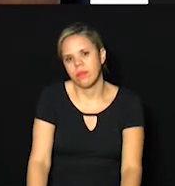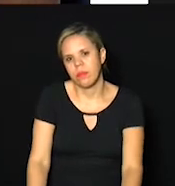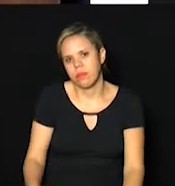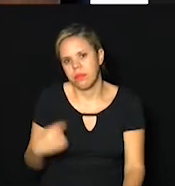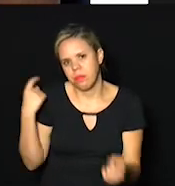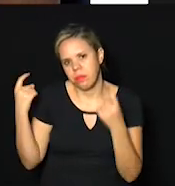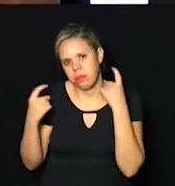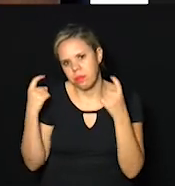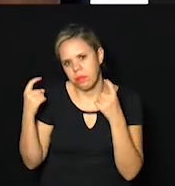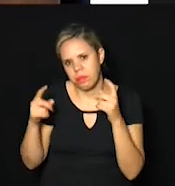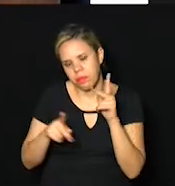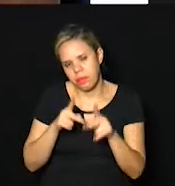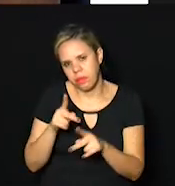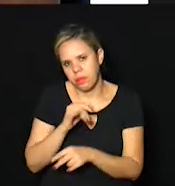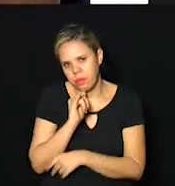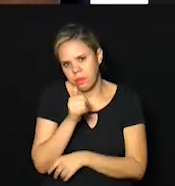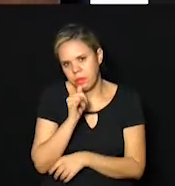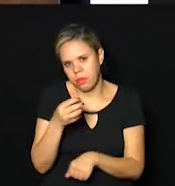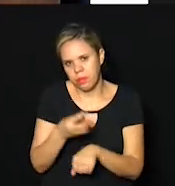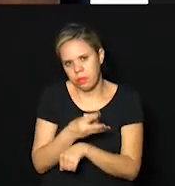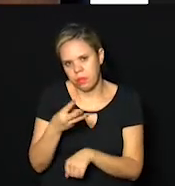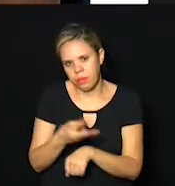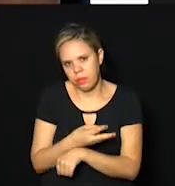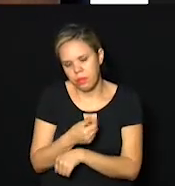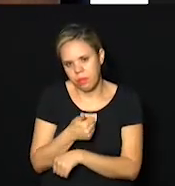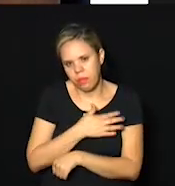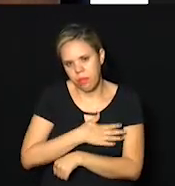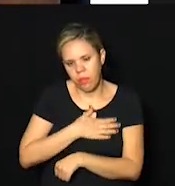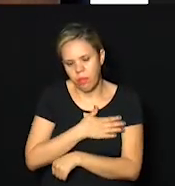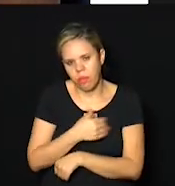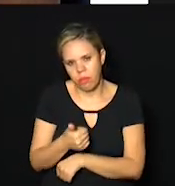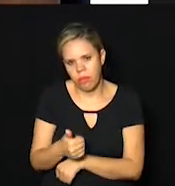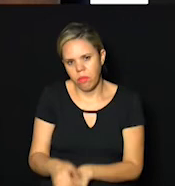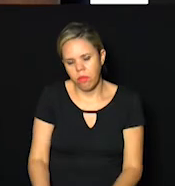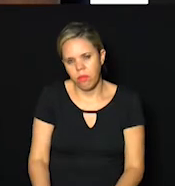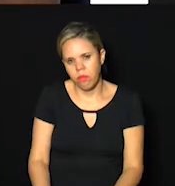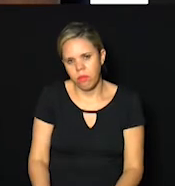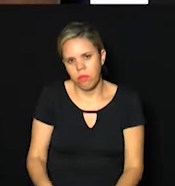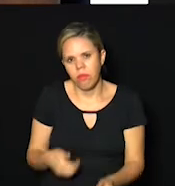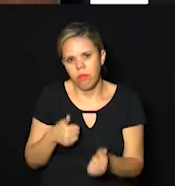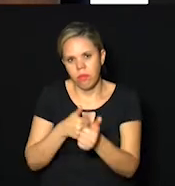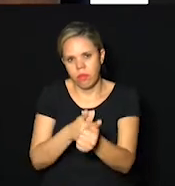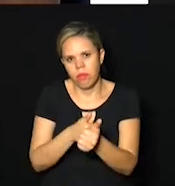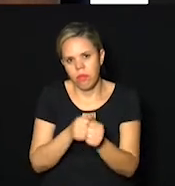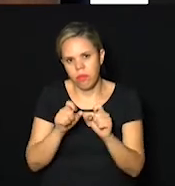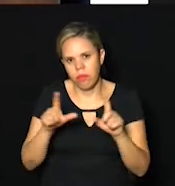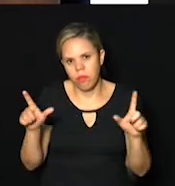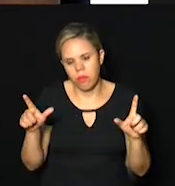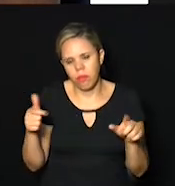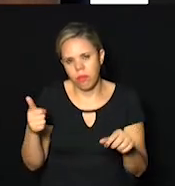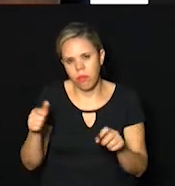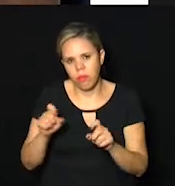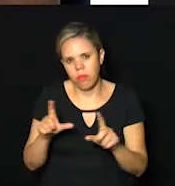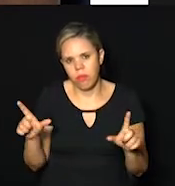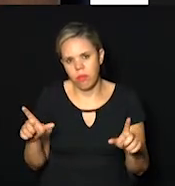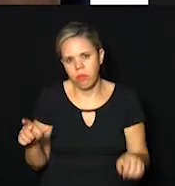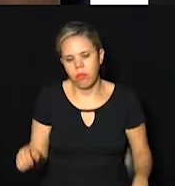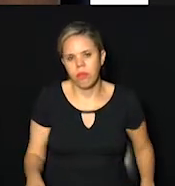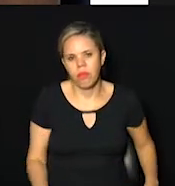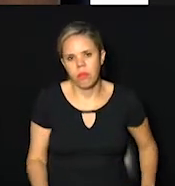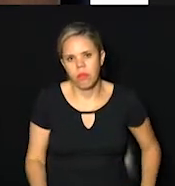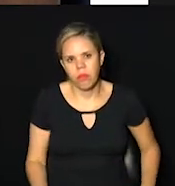preocupado. Se alguém puder me avisar no WhatsApp, eu gostaria. Porque eu estou acompanhando aqui na telinha e está aparecendo a primeira tela. Tá do Obama?